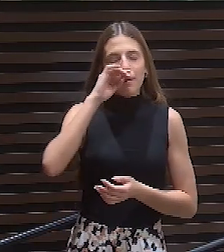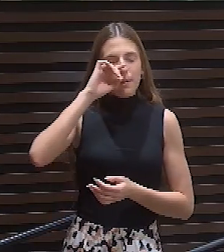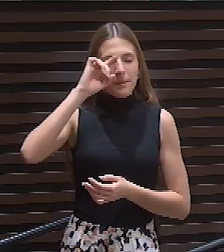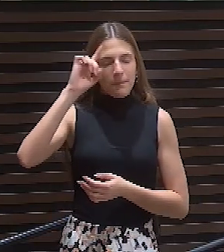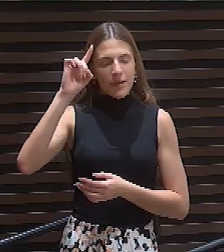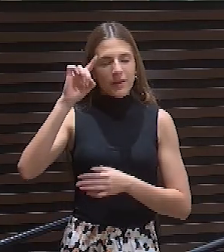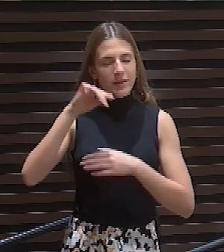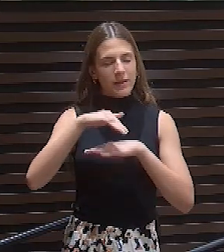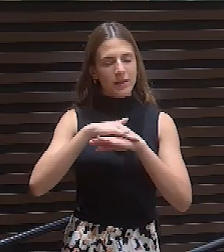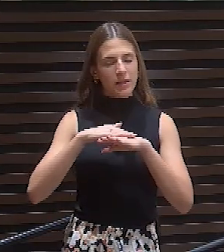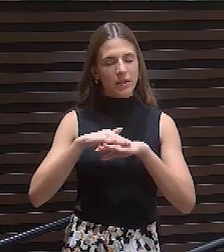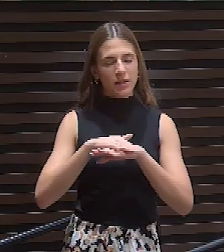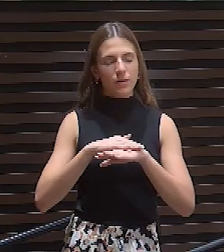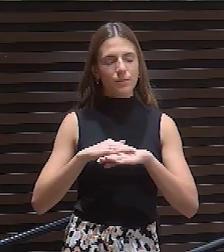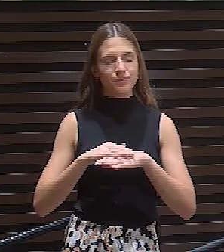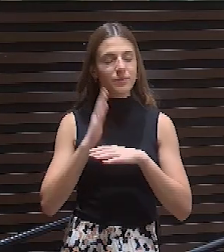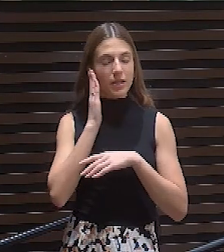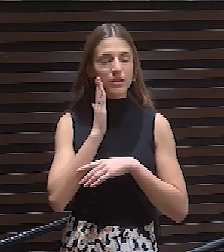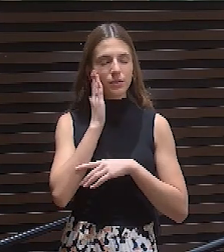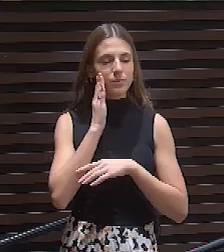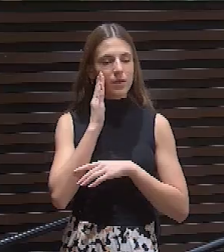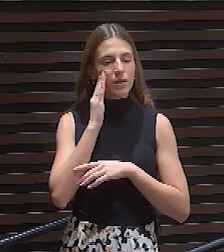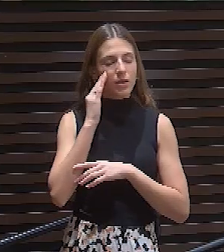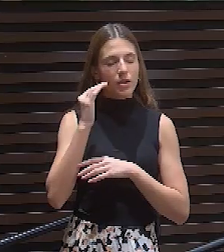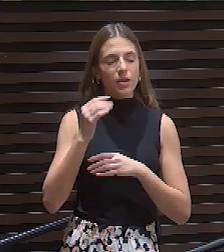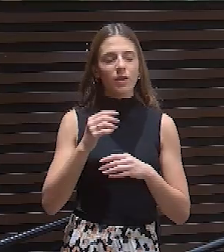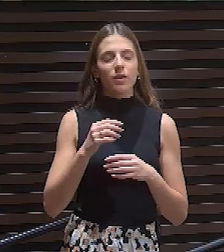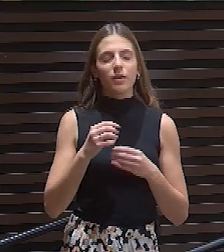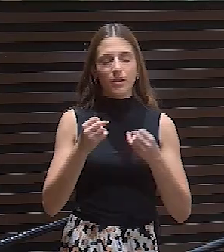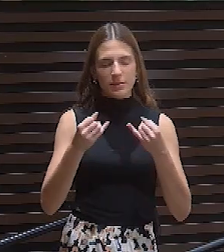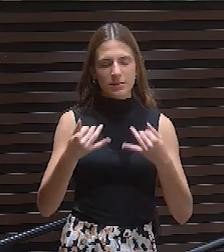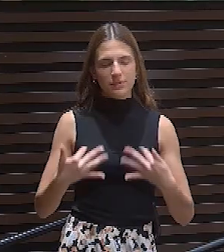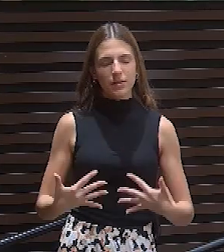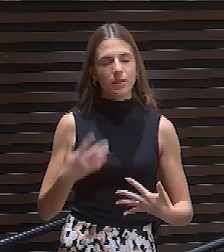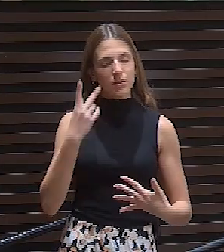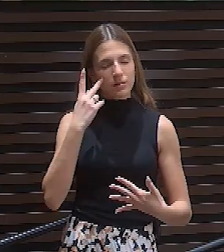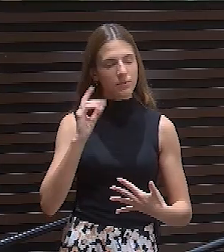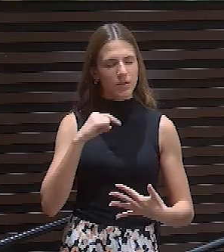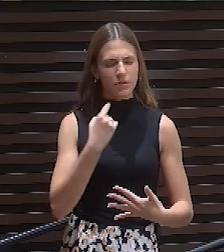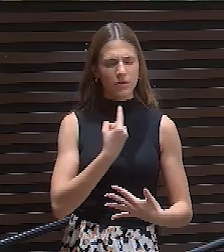explica para nós o que aconteceu